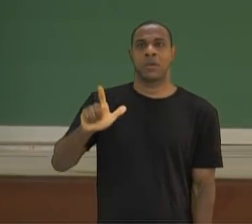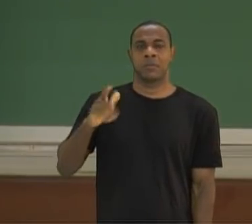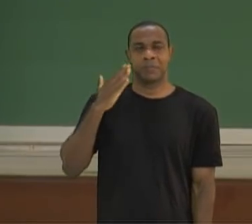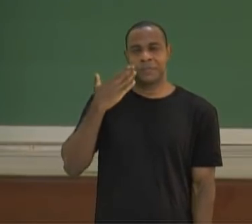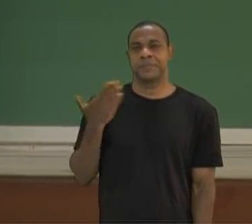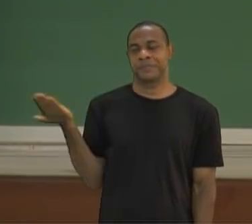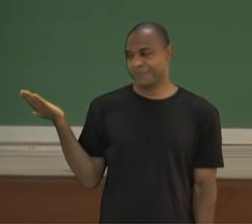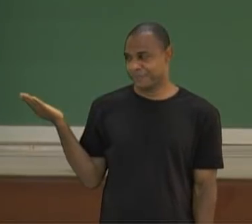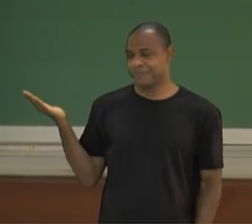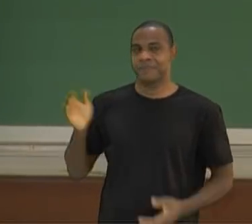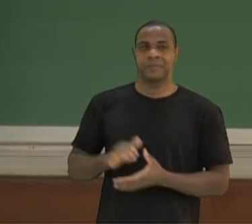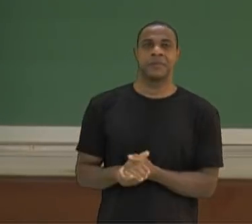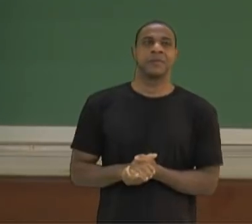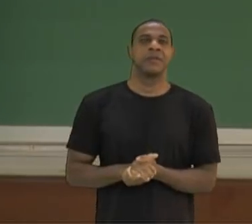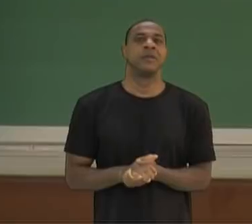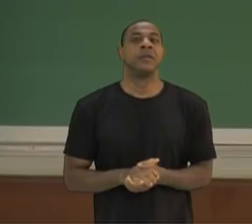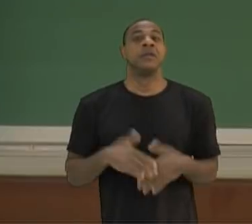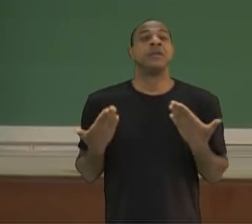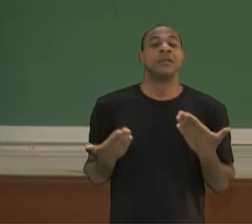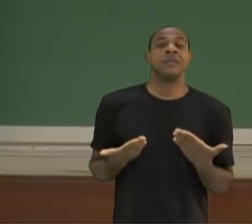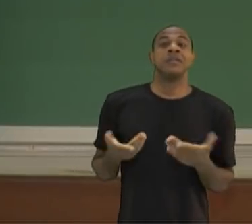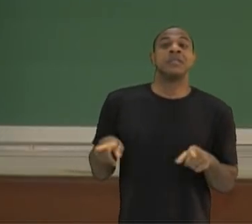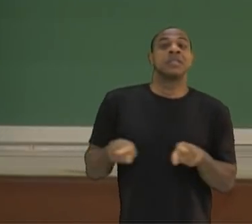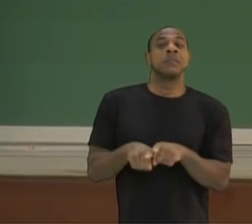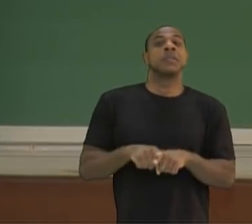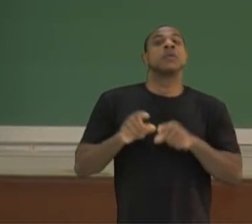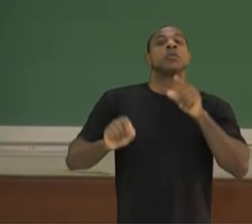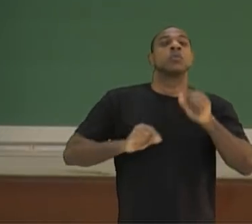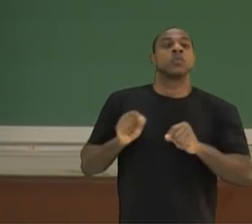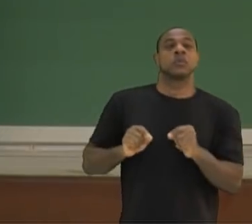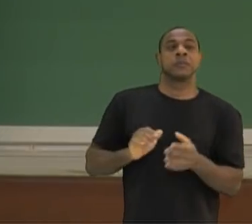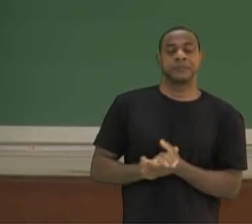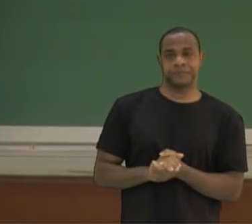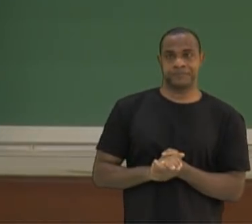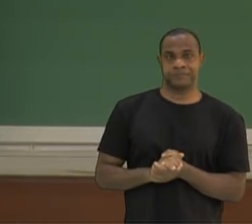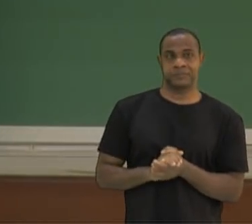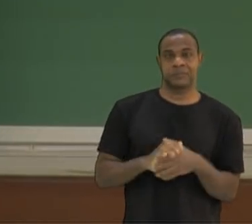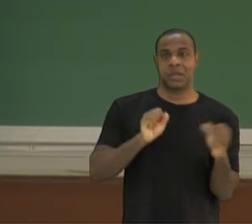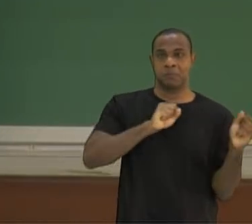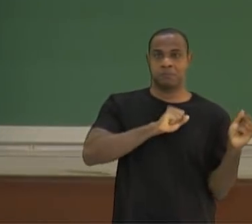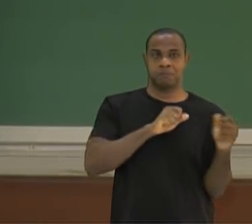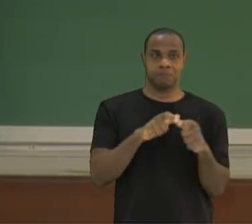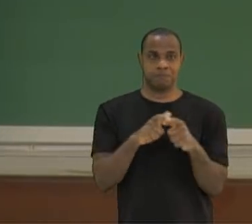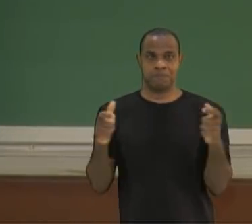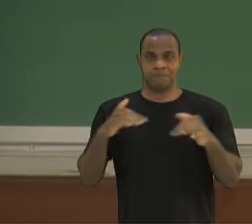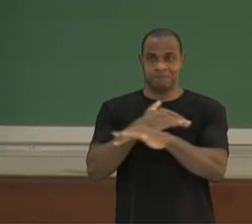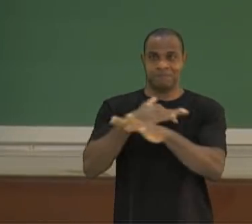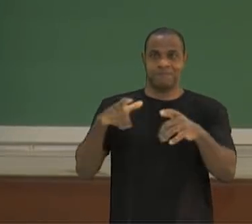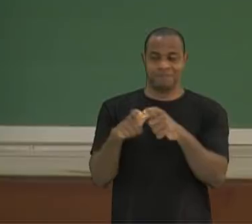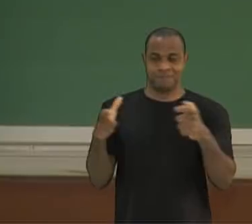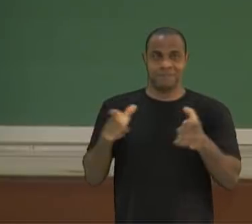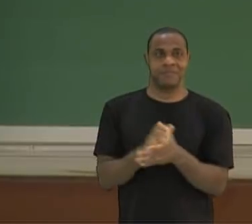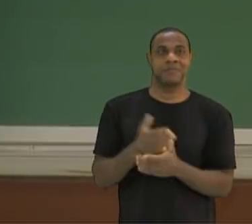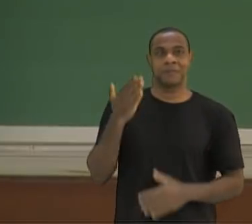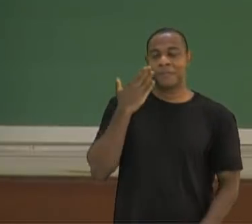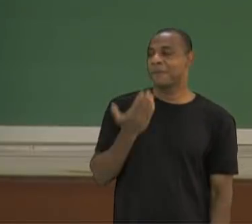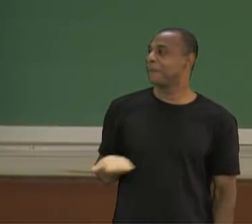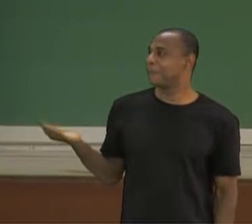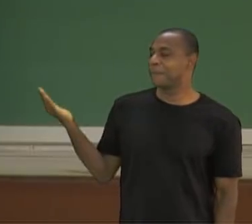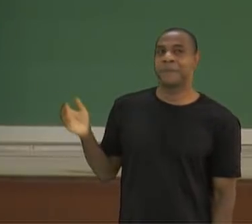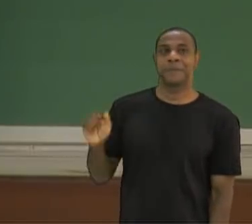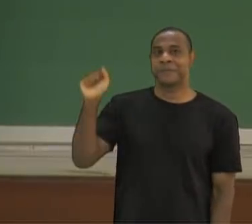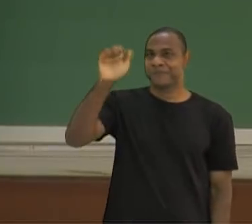da industrialização do Sudeste e, consequentemente, a urbanização, certo? Aí, o que nós vamos ter